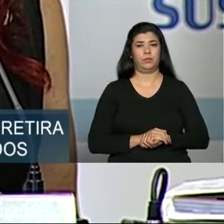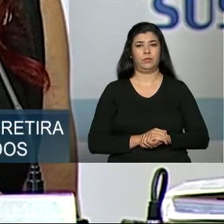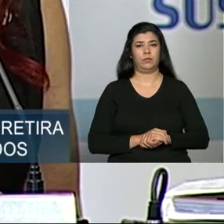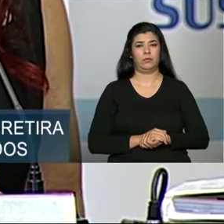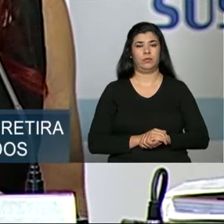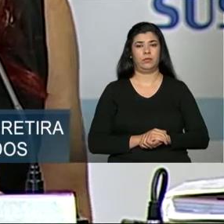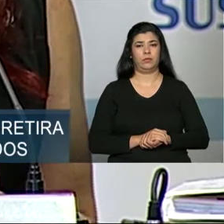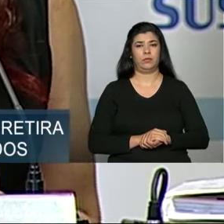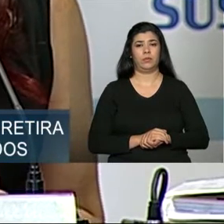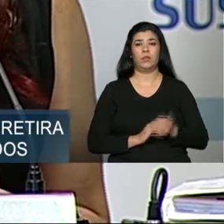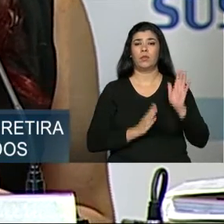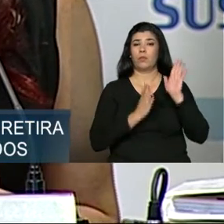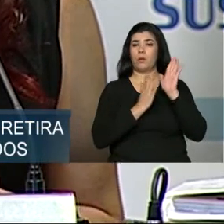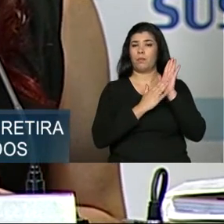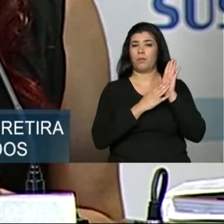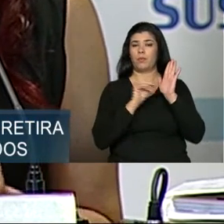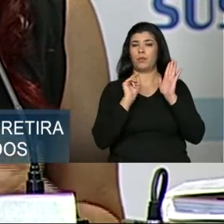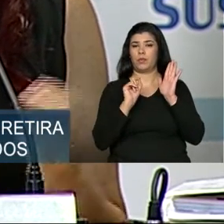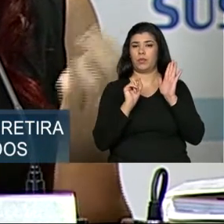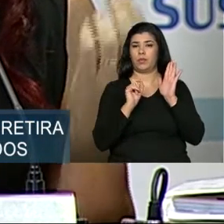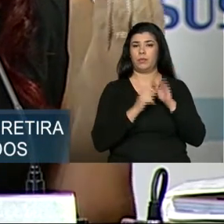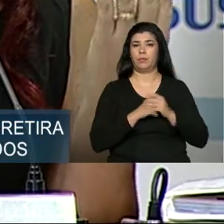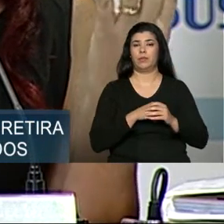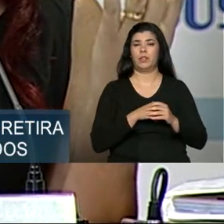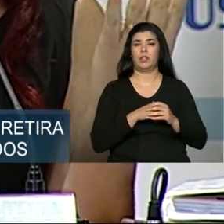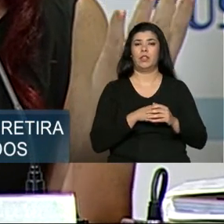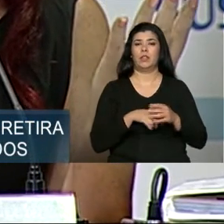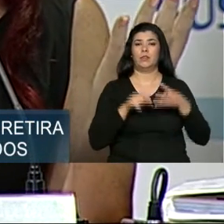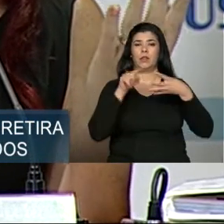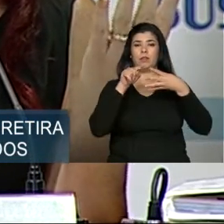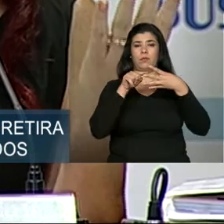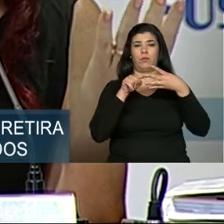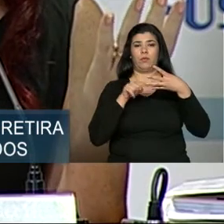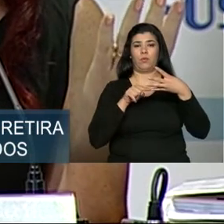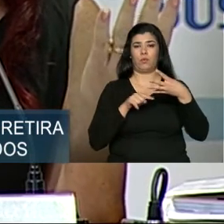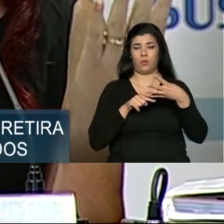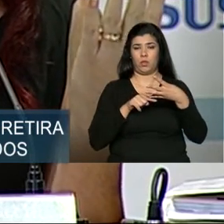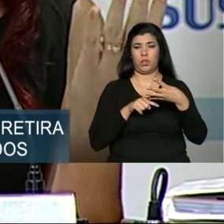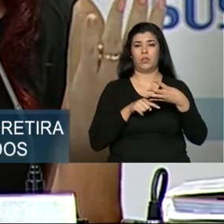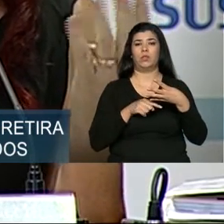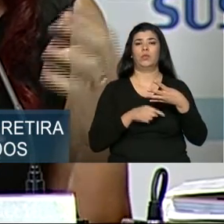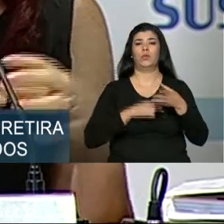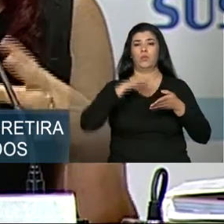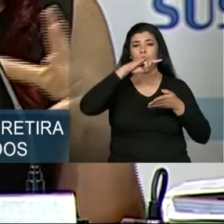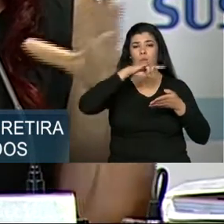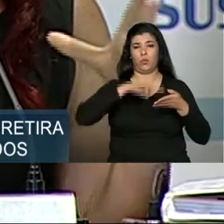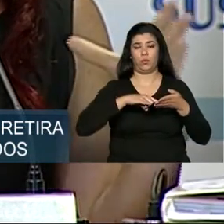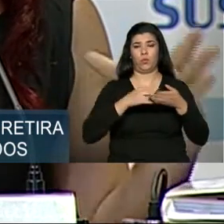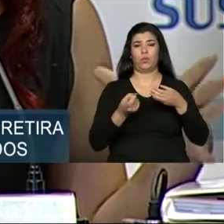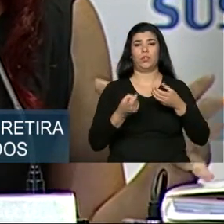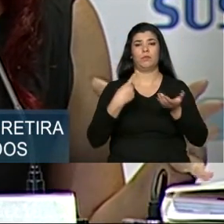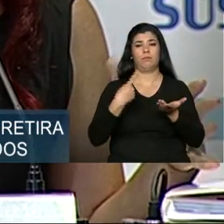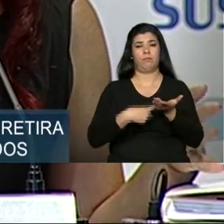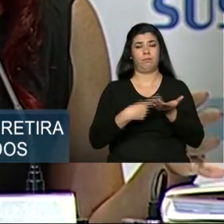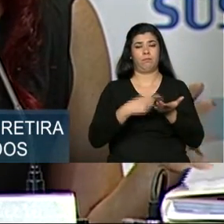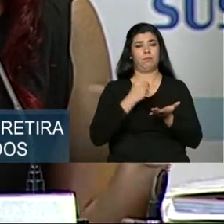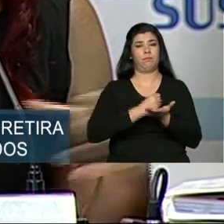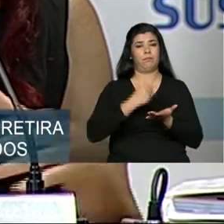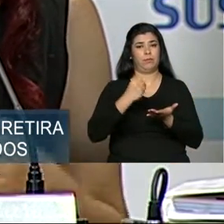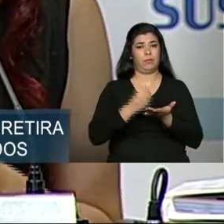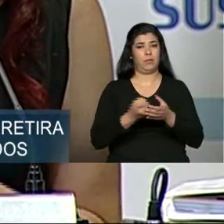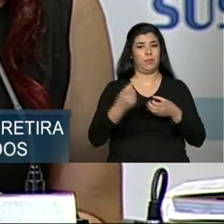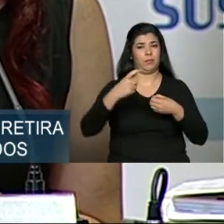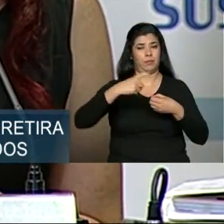A proposta é, se nós pegarmos aqueles quatro termos firmados de parceria com todas as categorias de